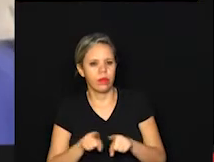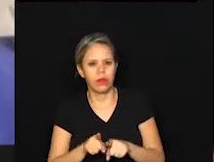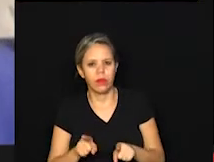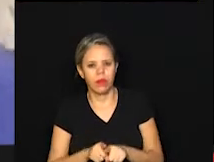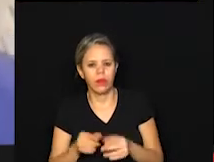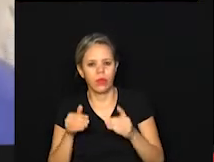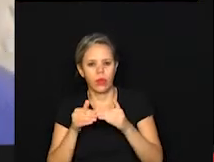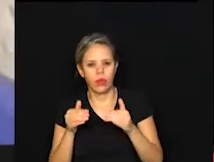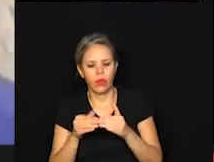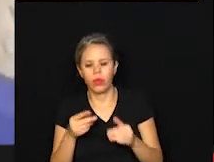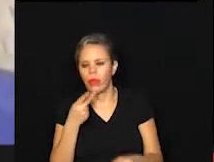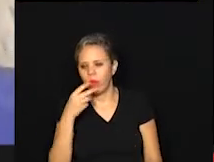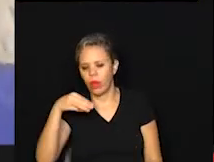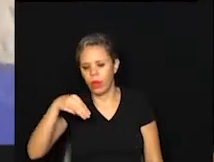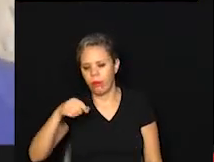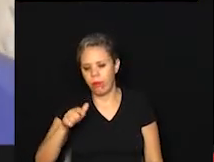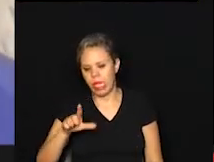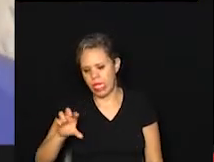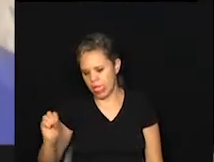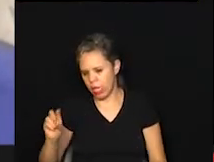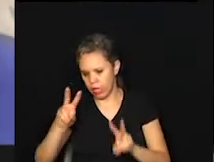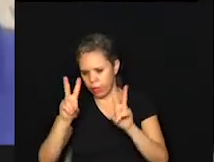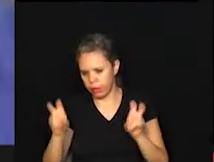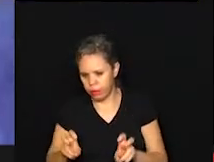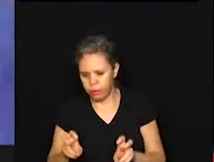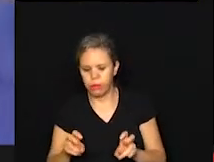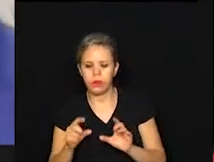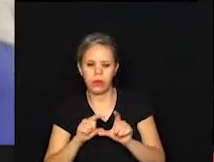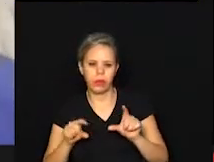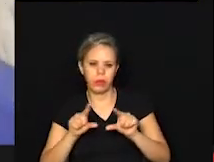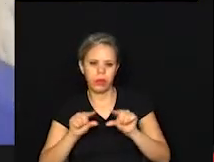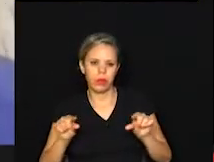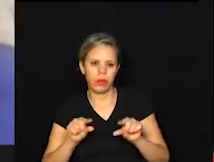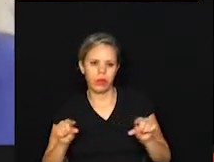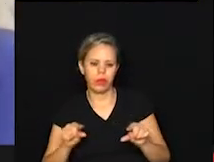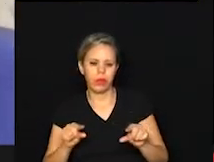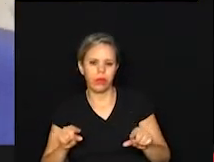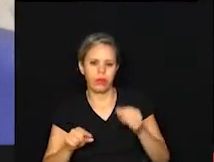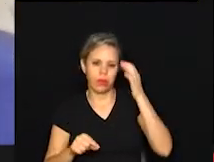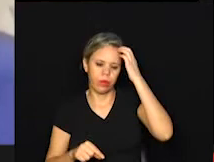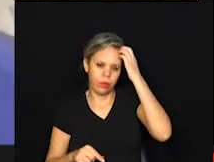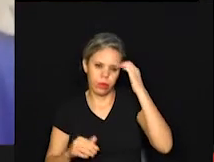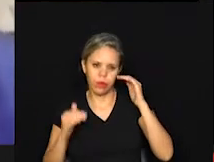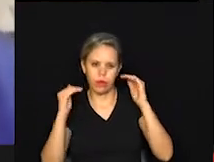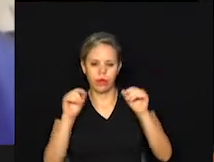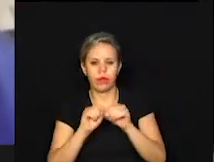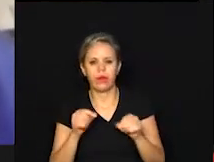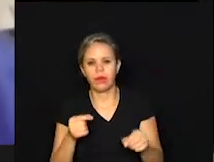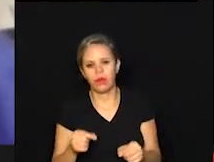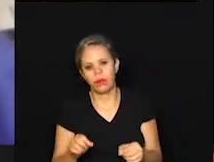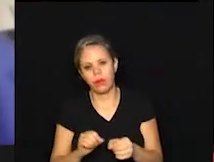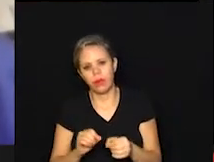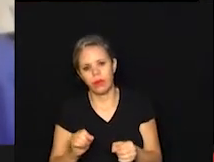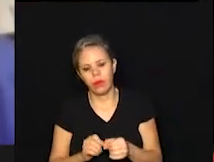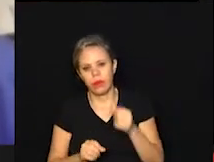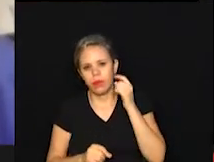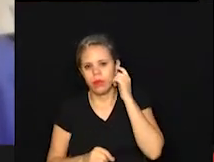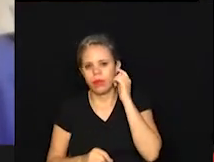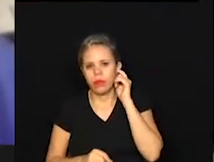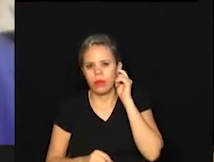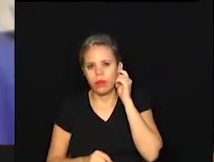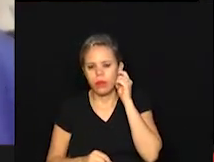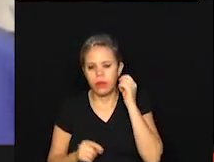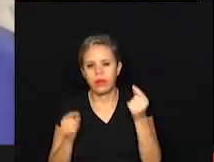a fala do Marcelo, quando ele trata desse tema da nomenclatura. O cumprimento que faço nessa